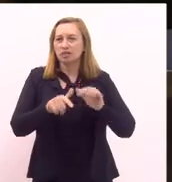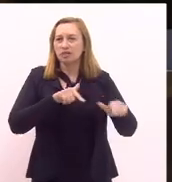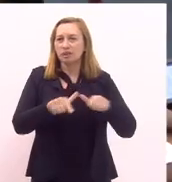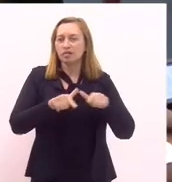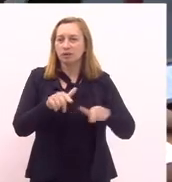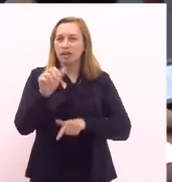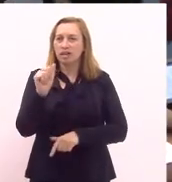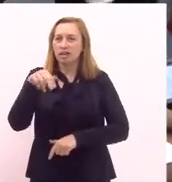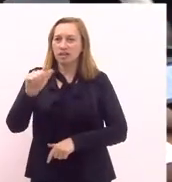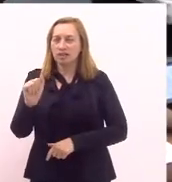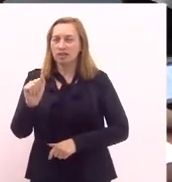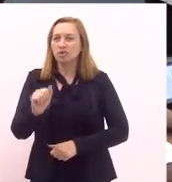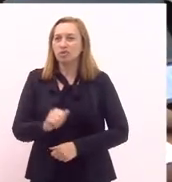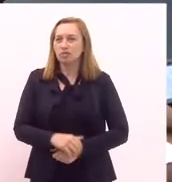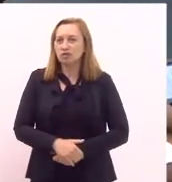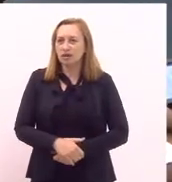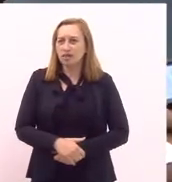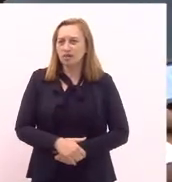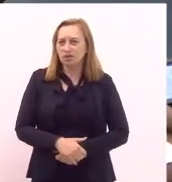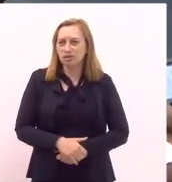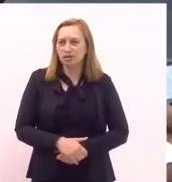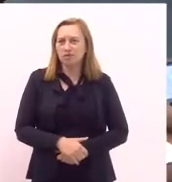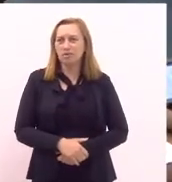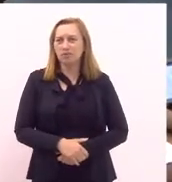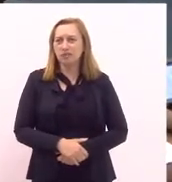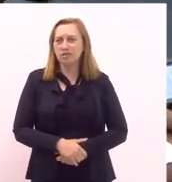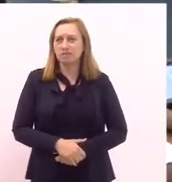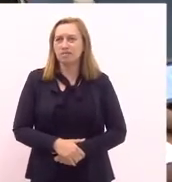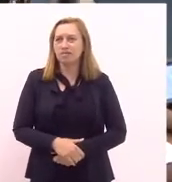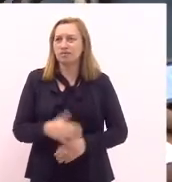Moura E aí